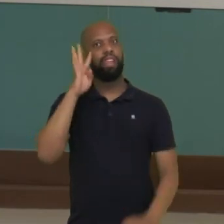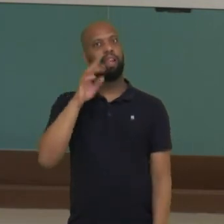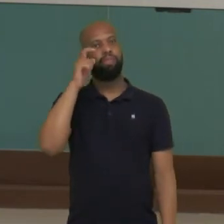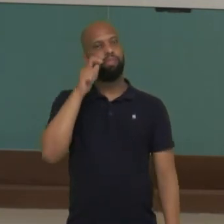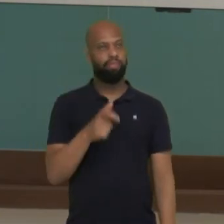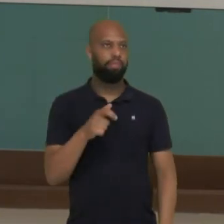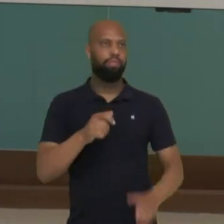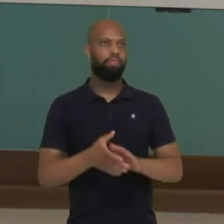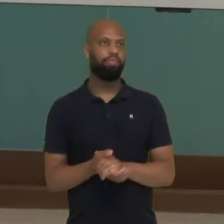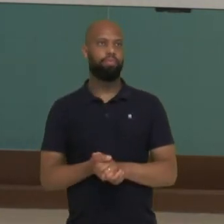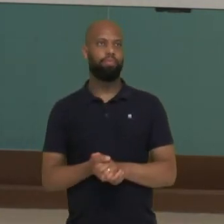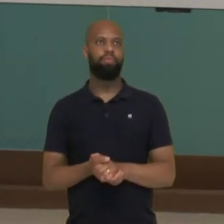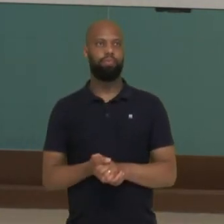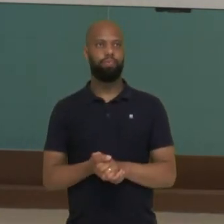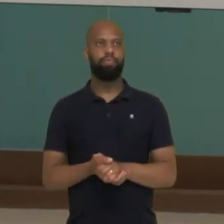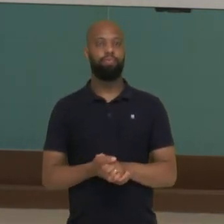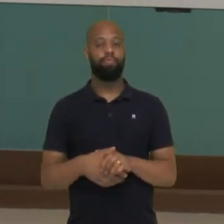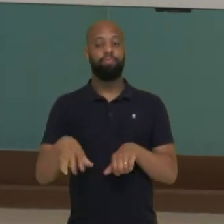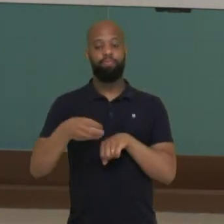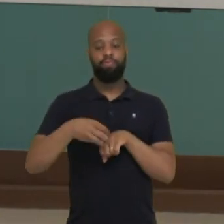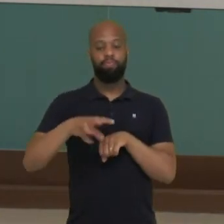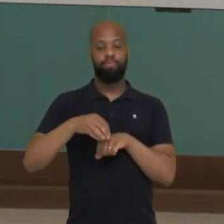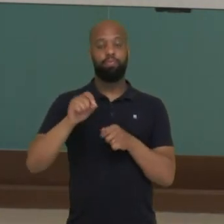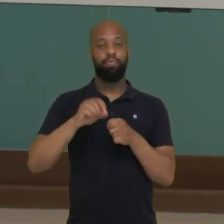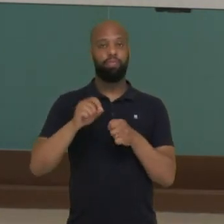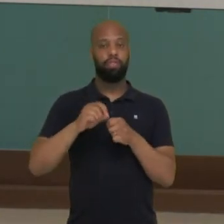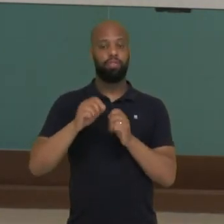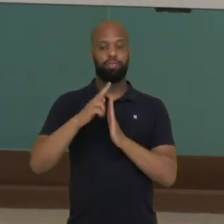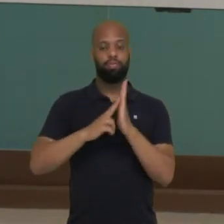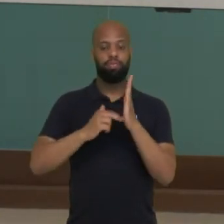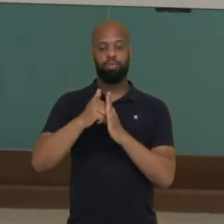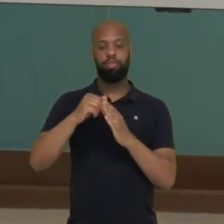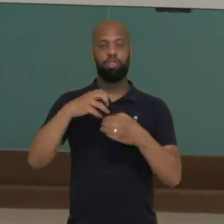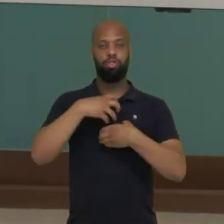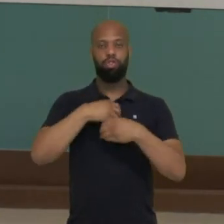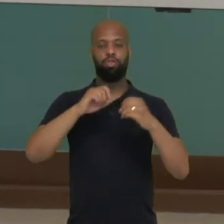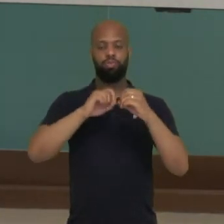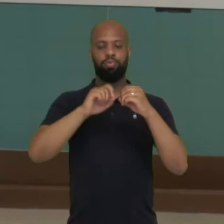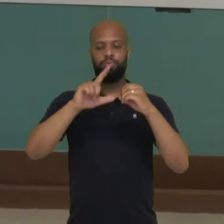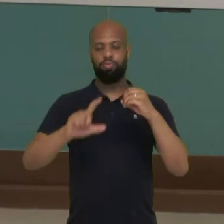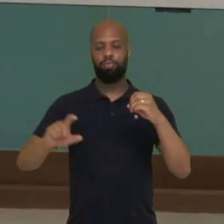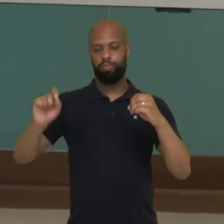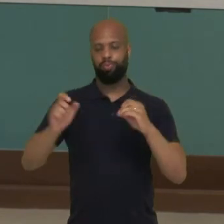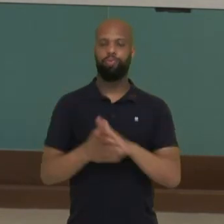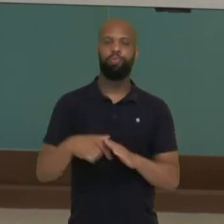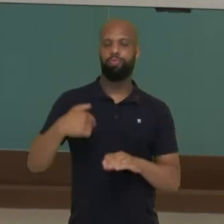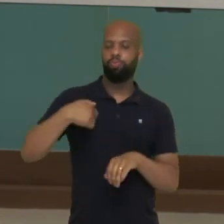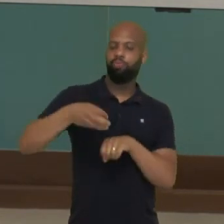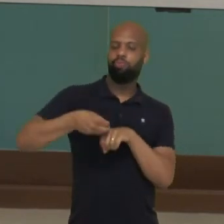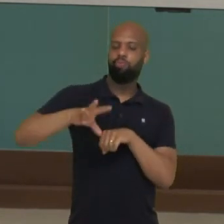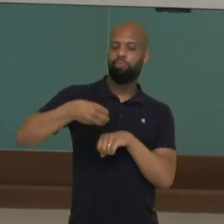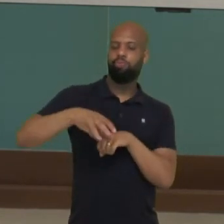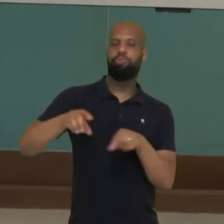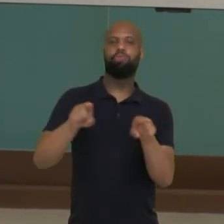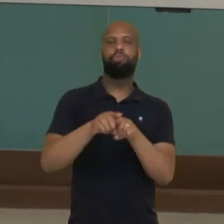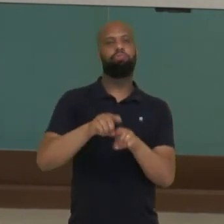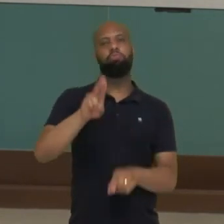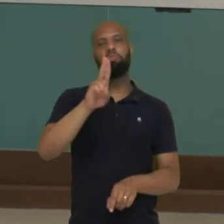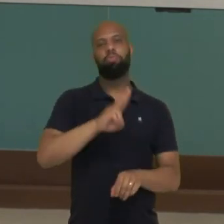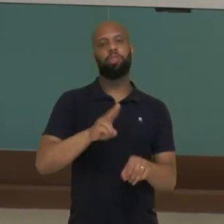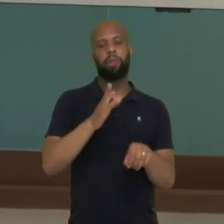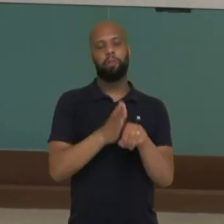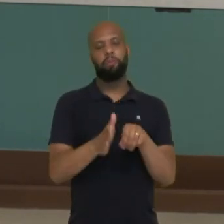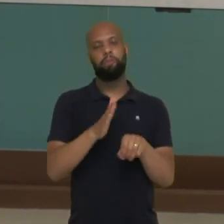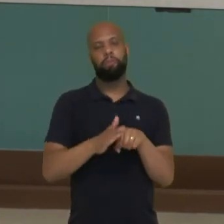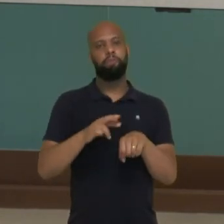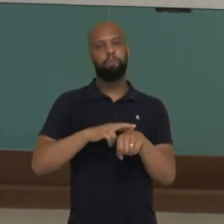interessante. Ensinamos vocês aqui a fazer tinta orgânica. Bom, sugerimos beterraba,